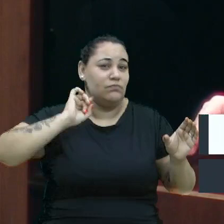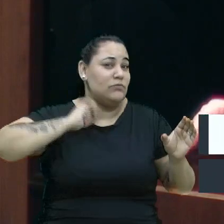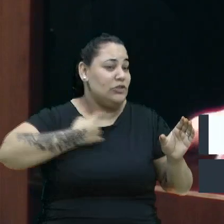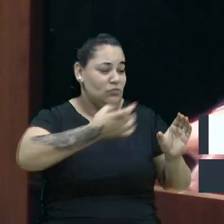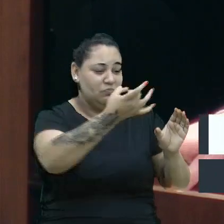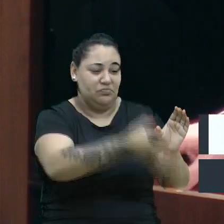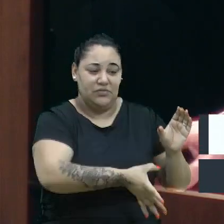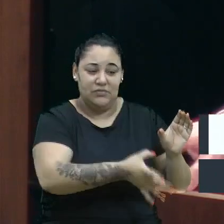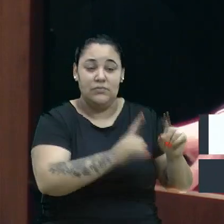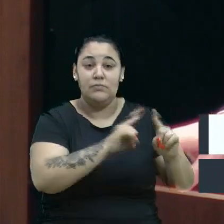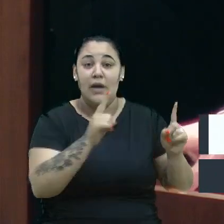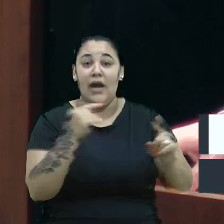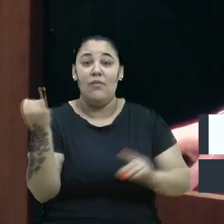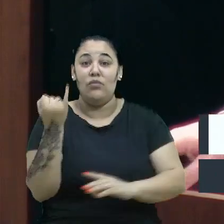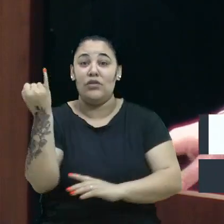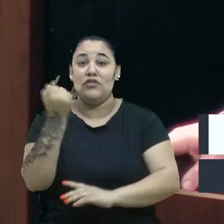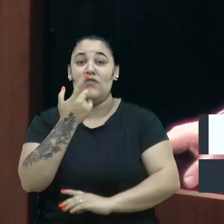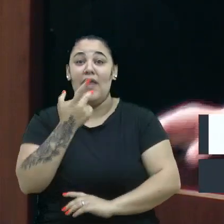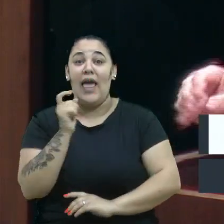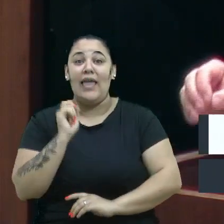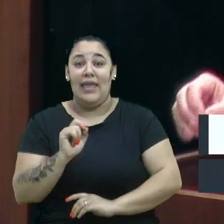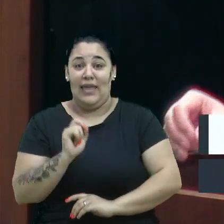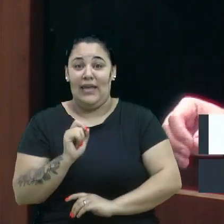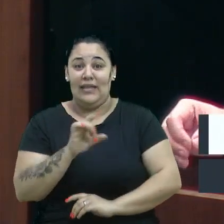presidente, dizer que são levadas